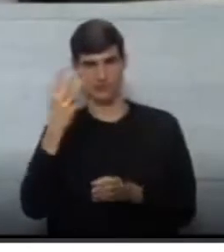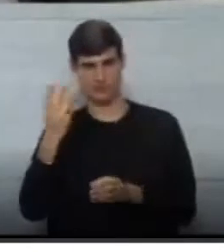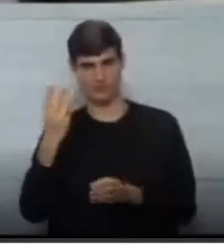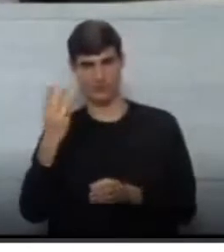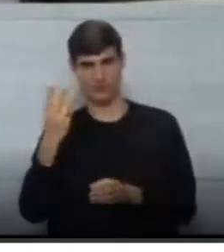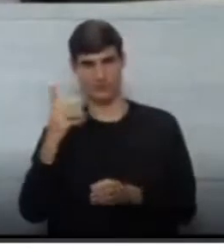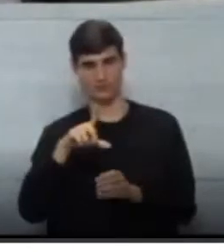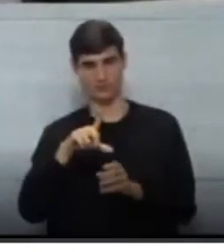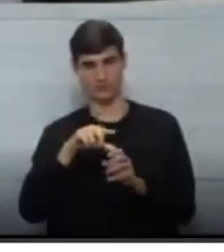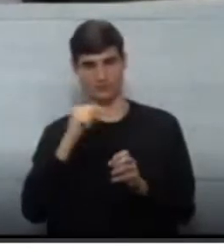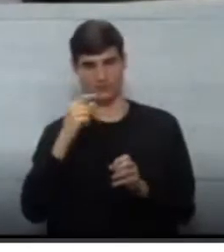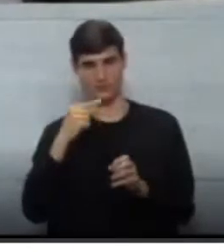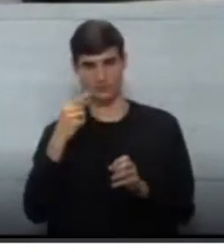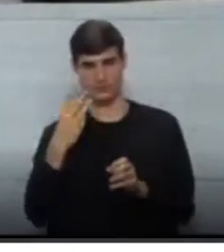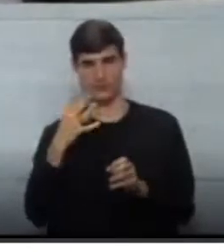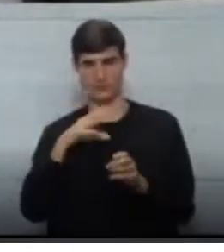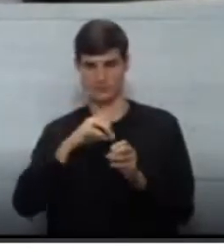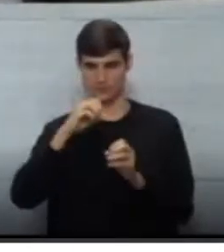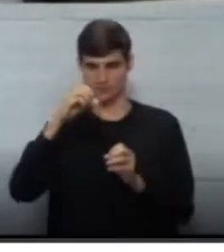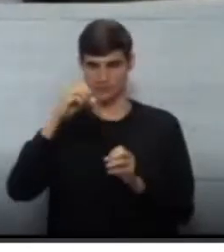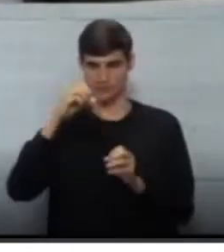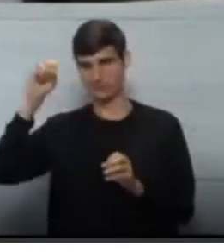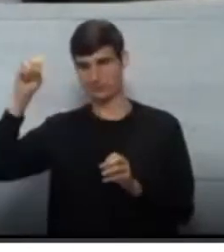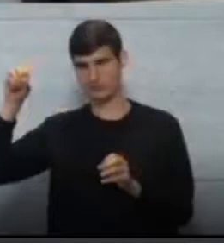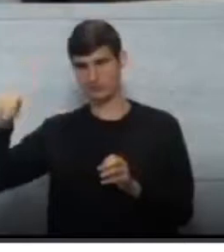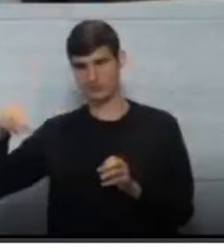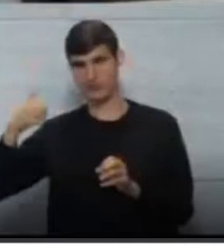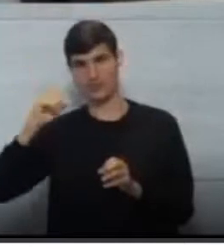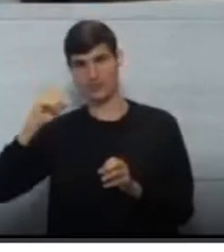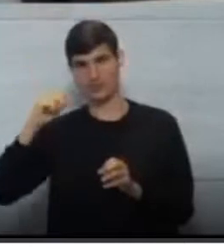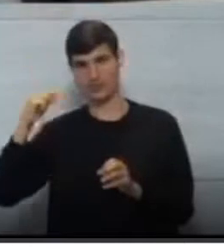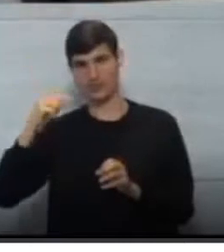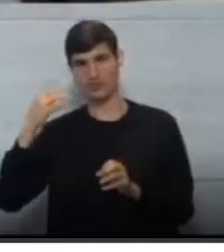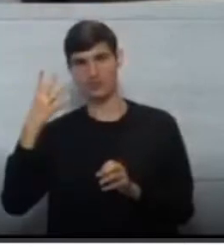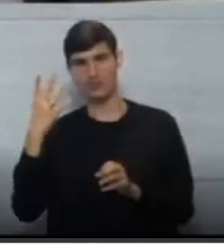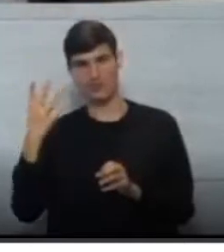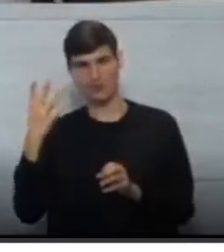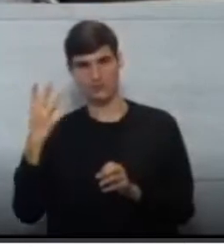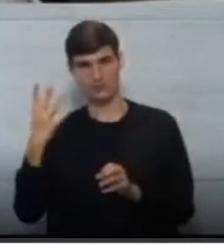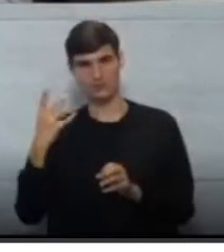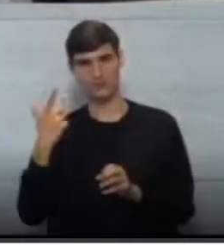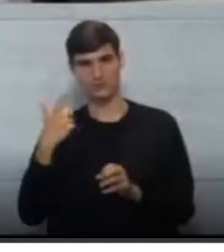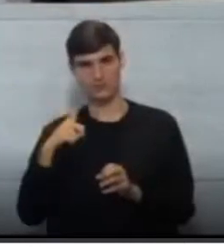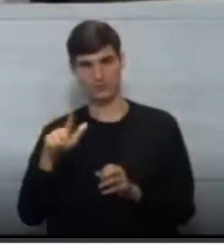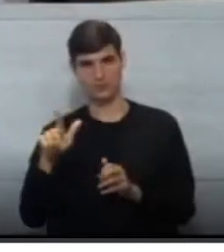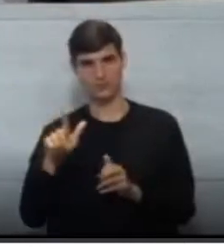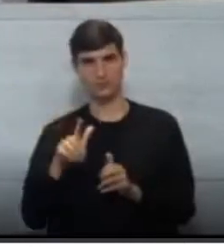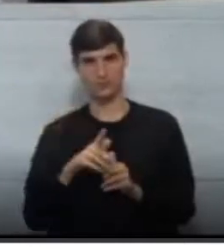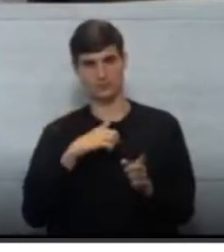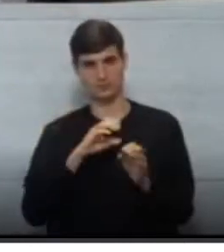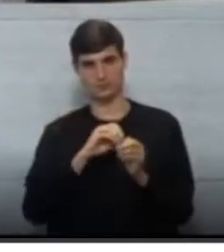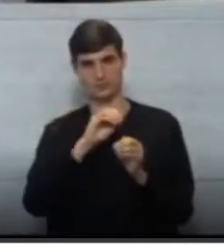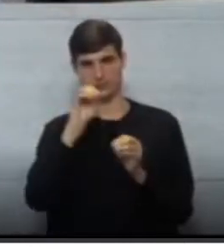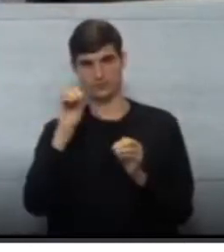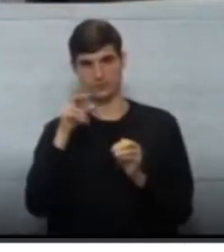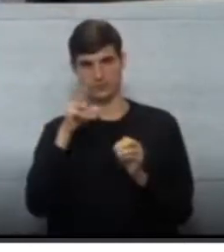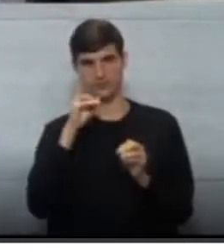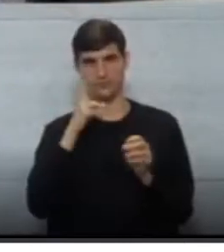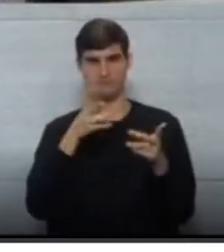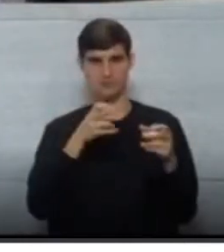Retiro novamente 1 ml de 10 a menos 3. Então, sempre tenta colocar corretamente